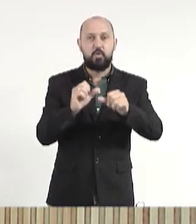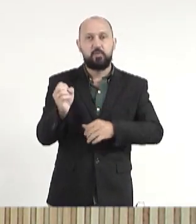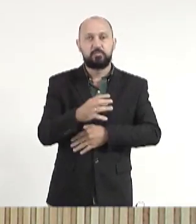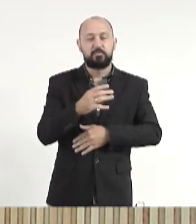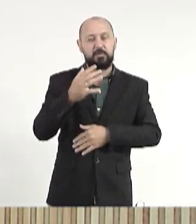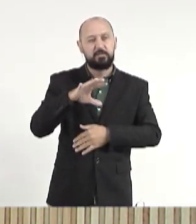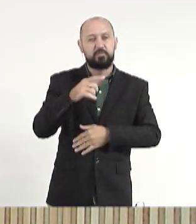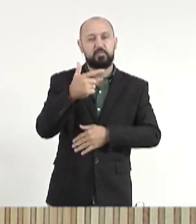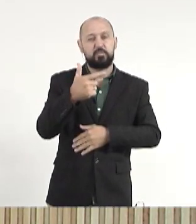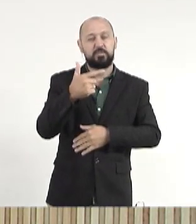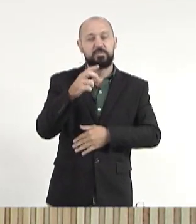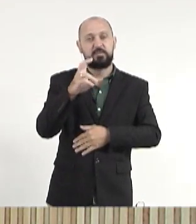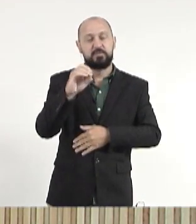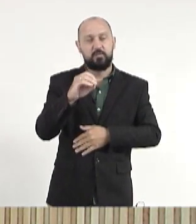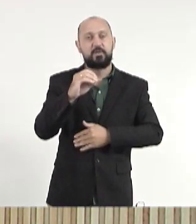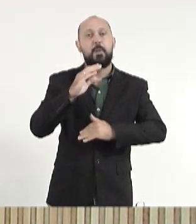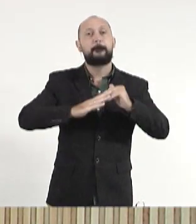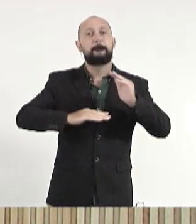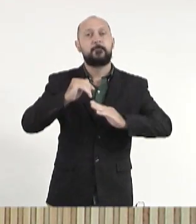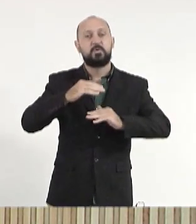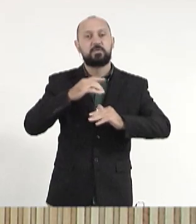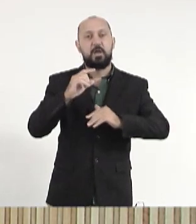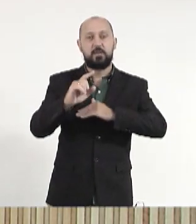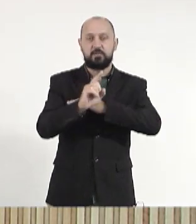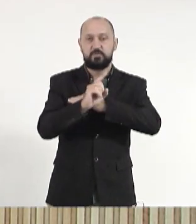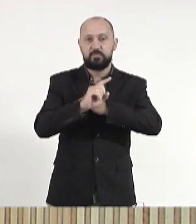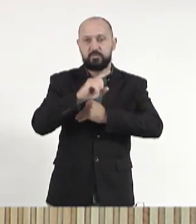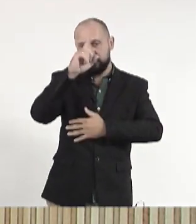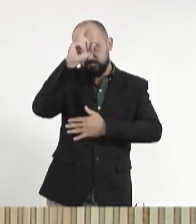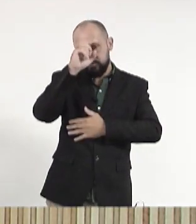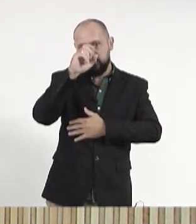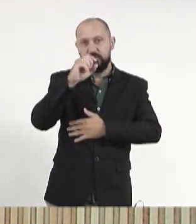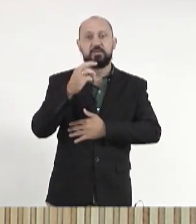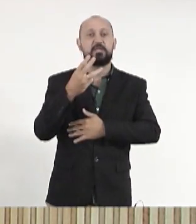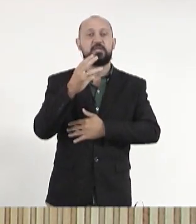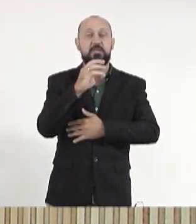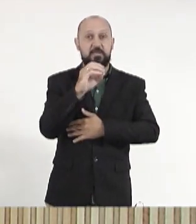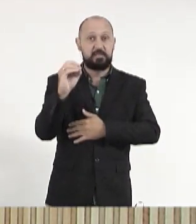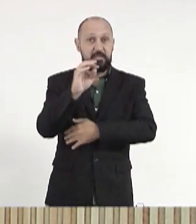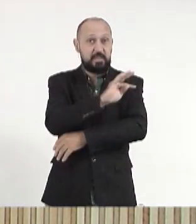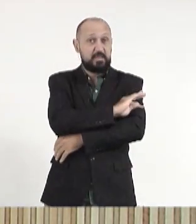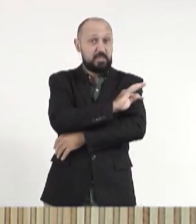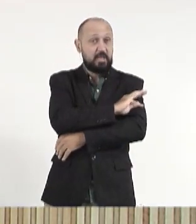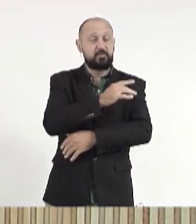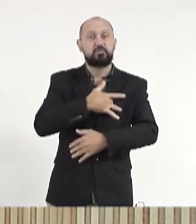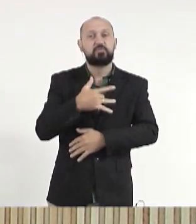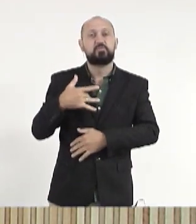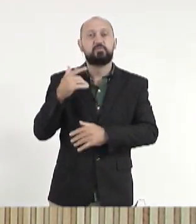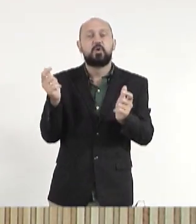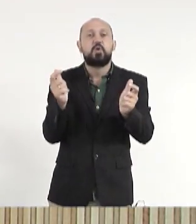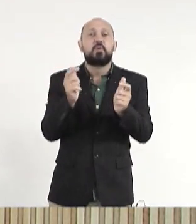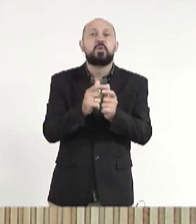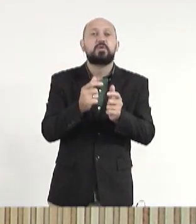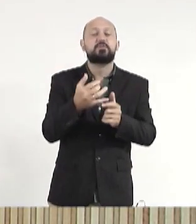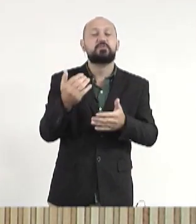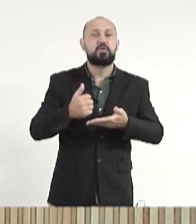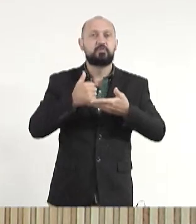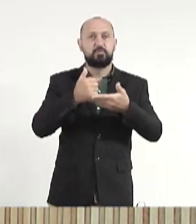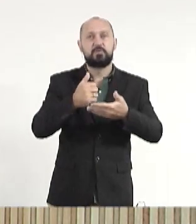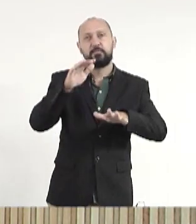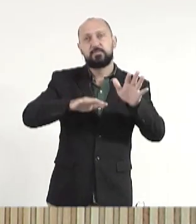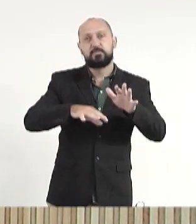São mais 250 profissionais de serviços hospitalares, mais 300 técnicos de saúde e reduz a quantidade de